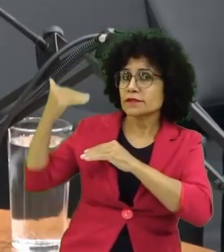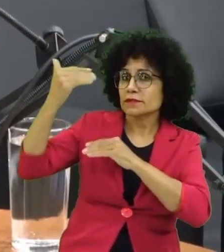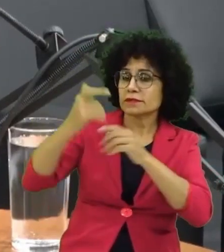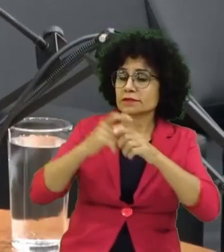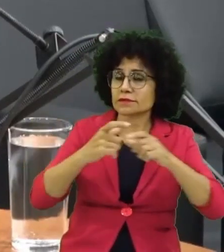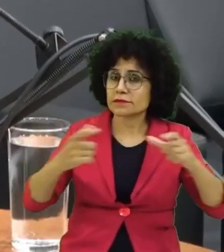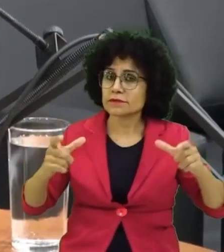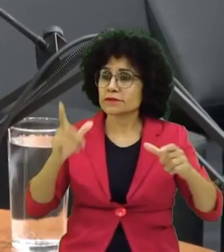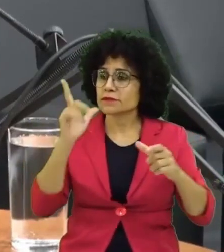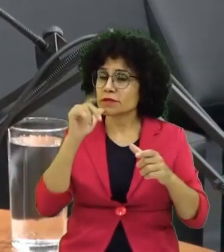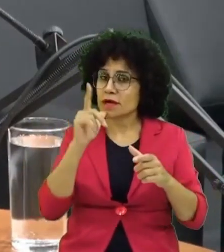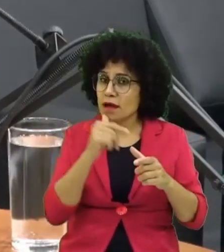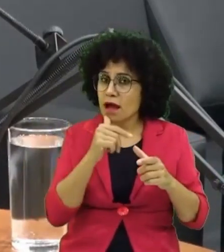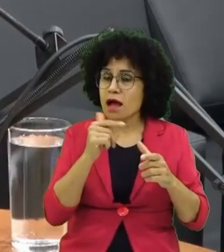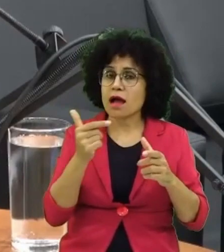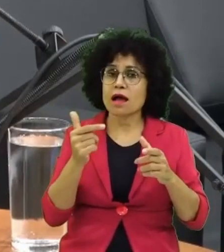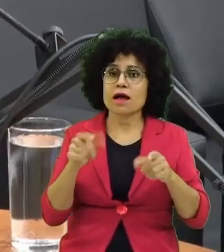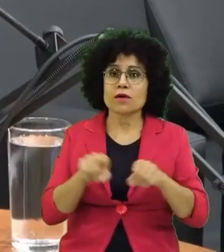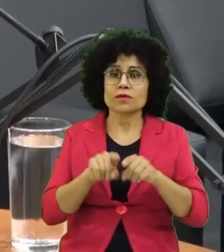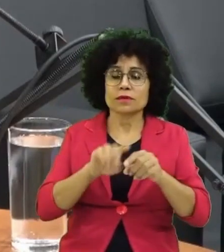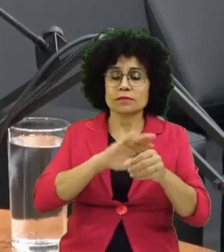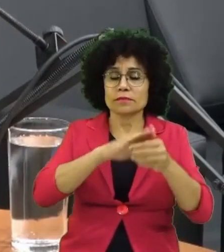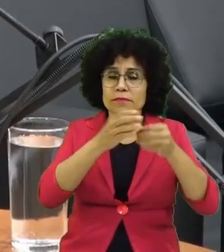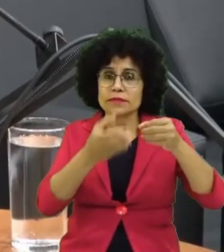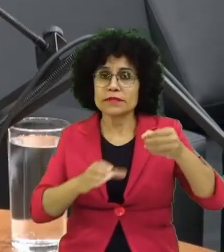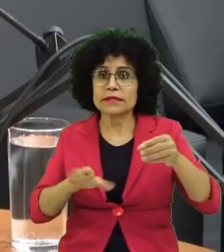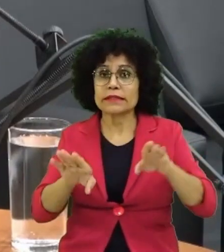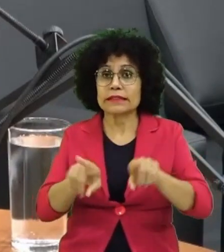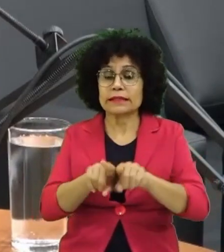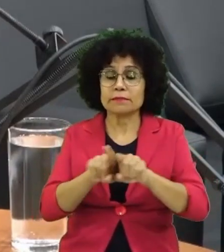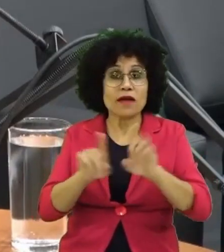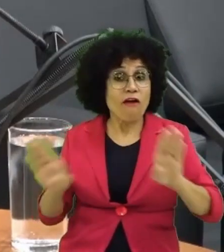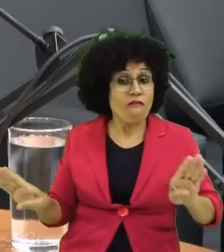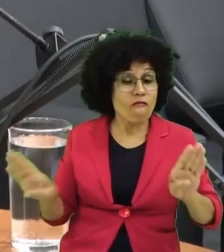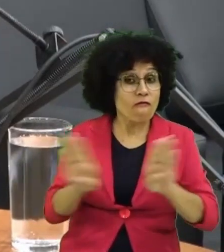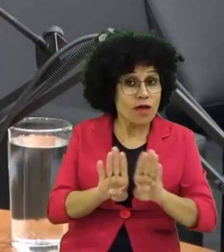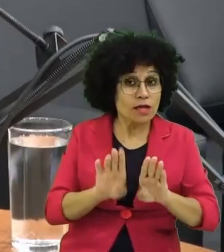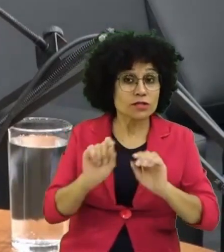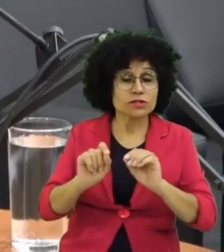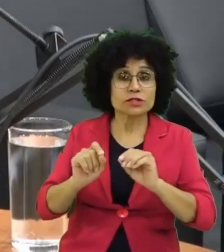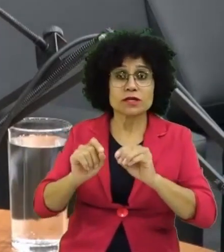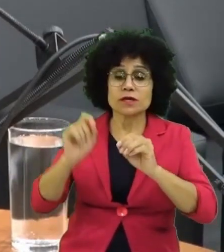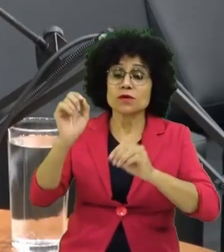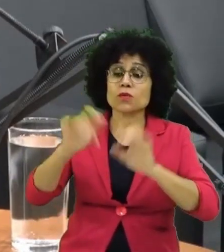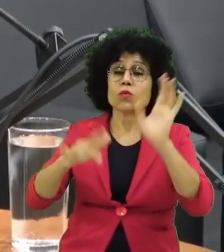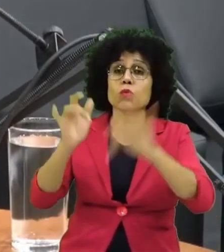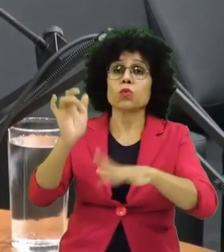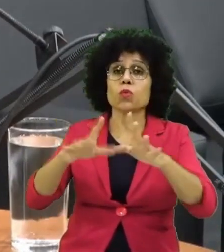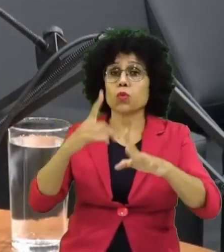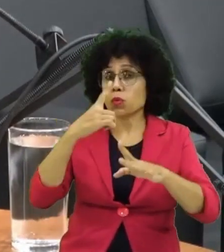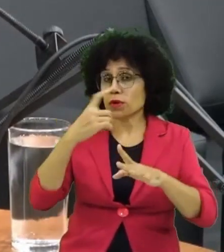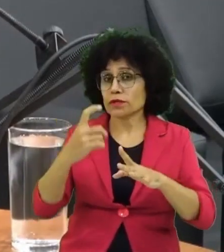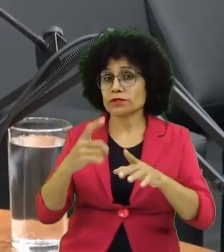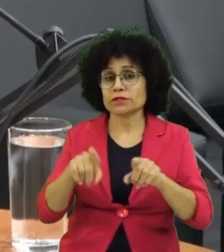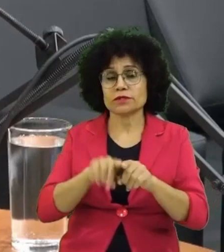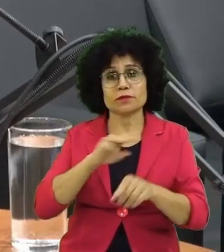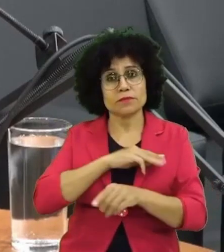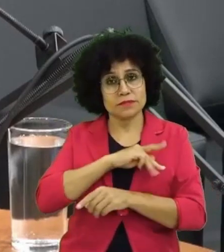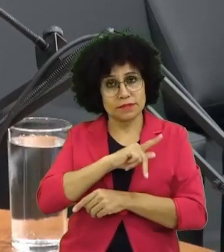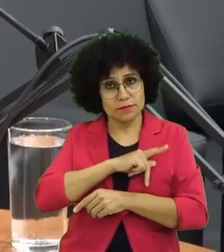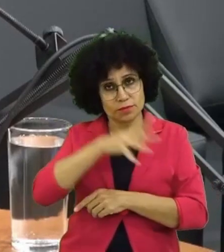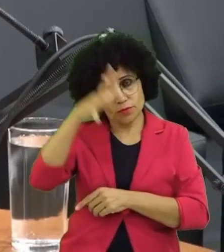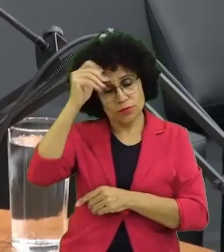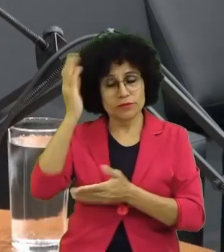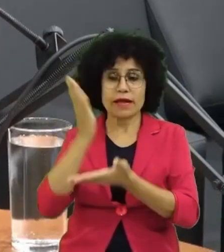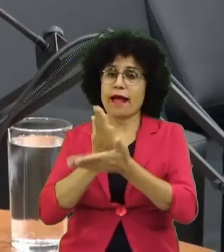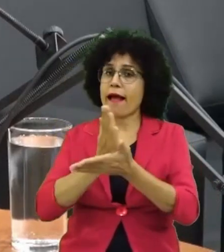rede de água, de esgoto, também nos fechamentos dos lixões. Nós temos um trabalho aqui no Ministério Público de fechamento e